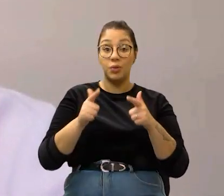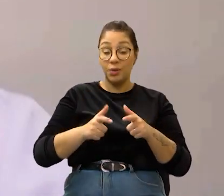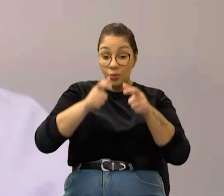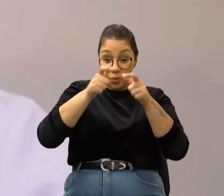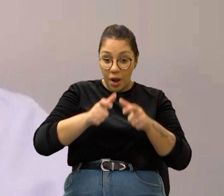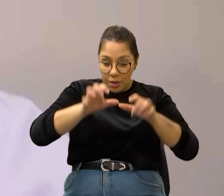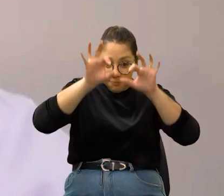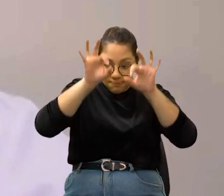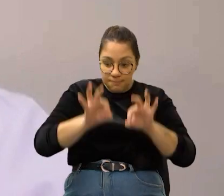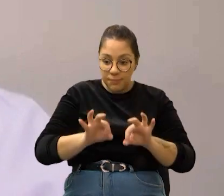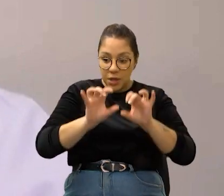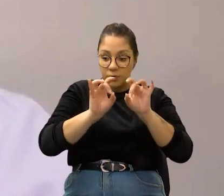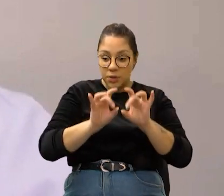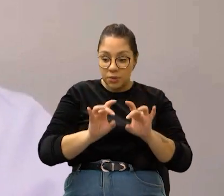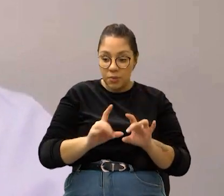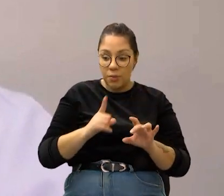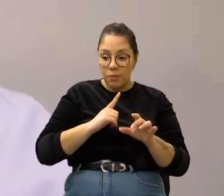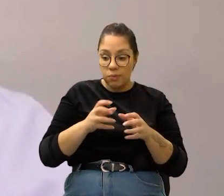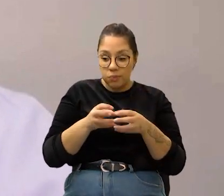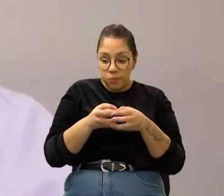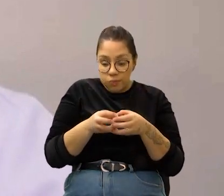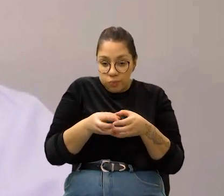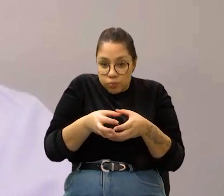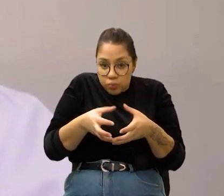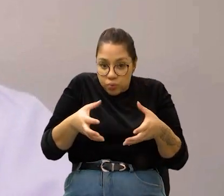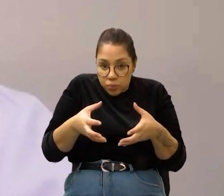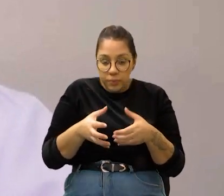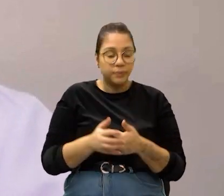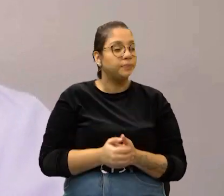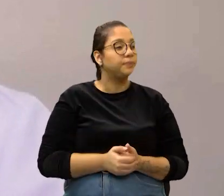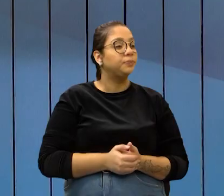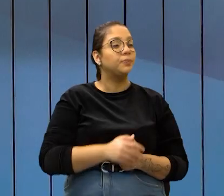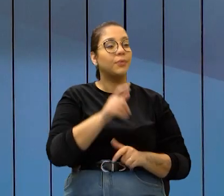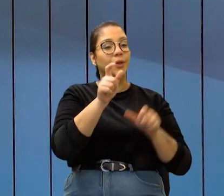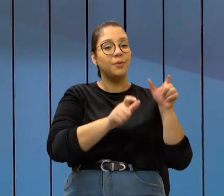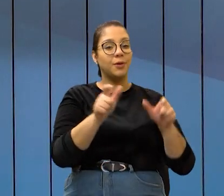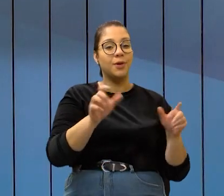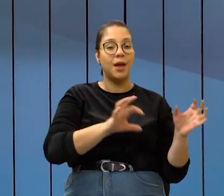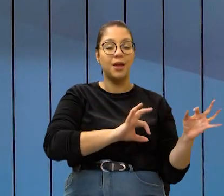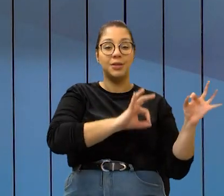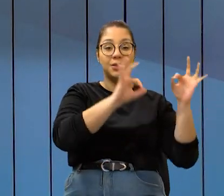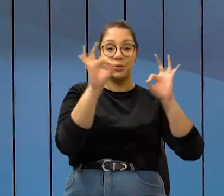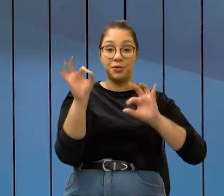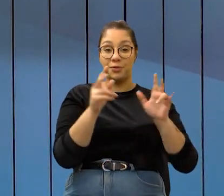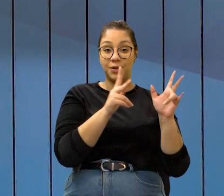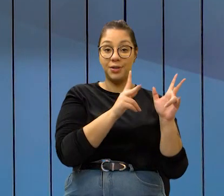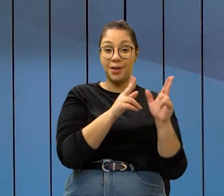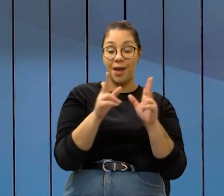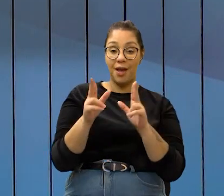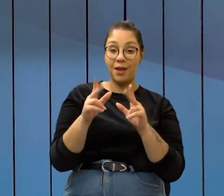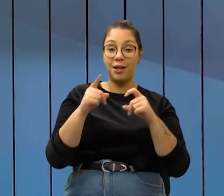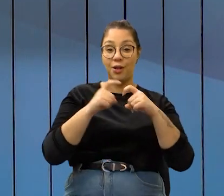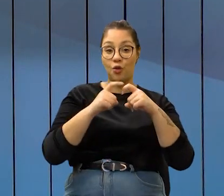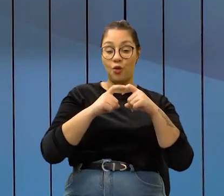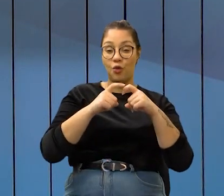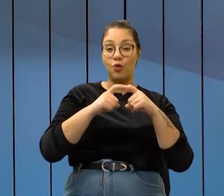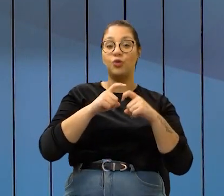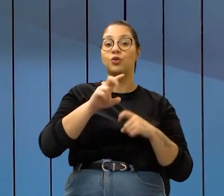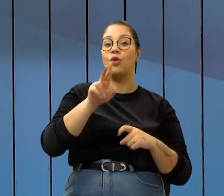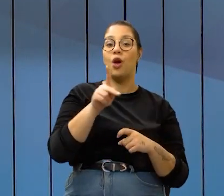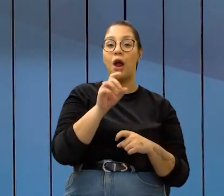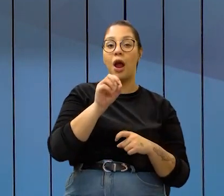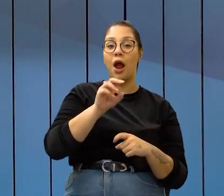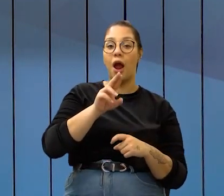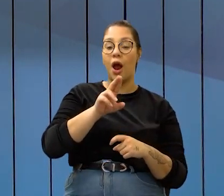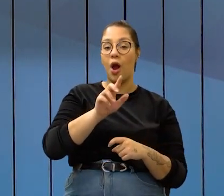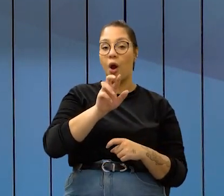local específico onde vai ter esse crescimento. Quem assistiu muito Dr. House, gente, sabe que todo tumor é no